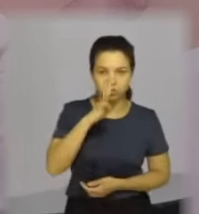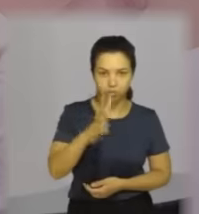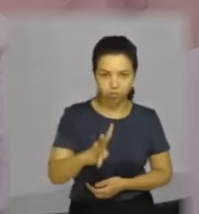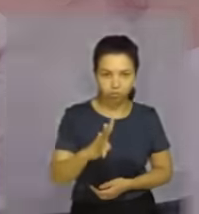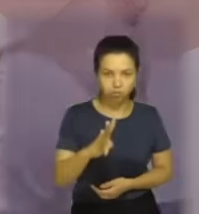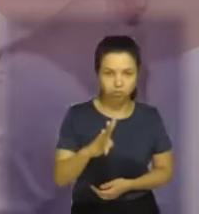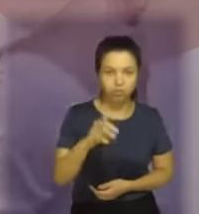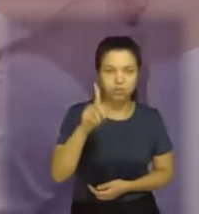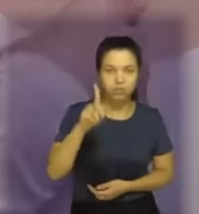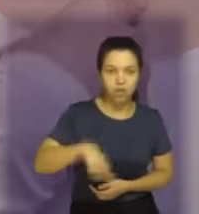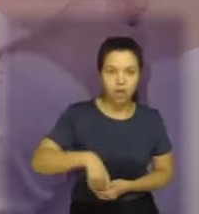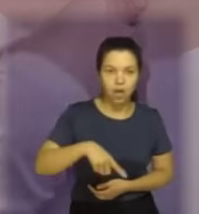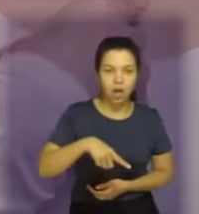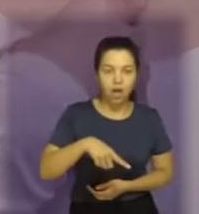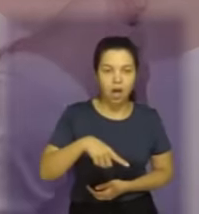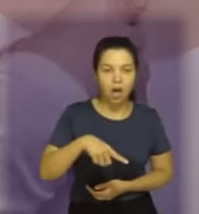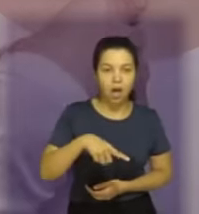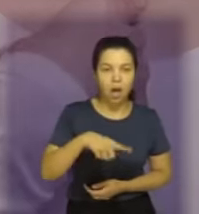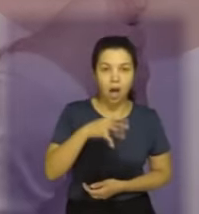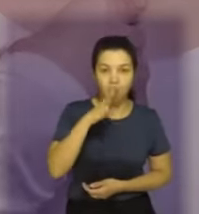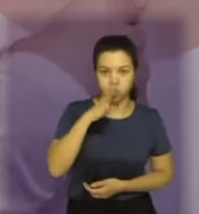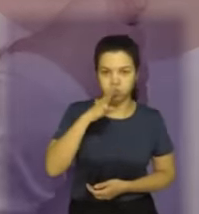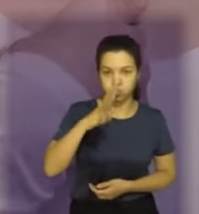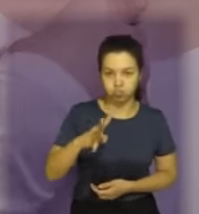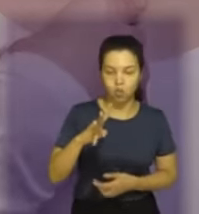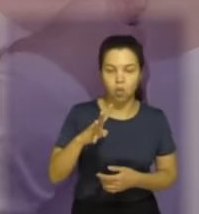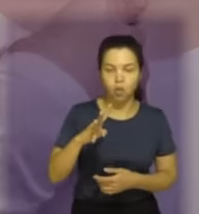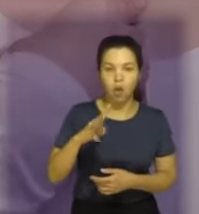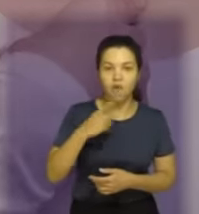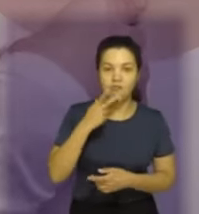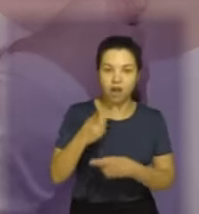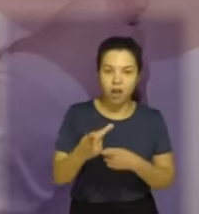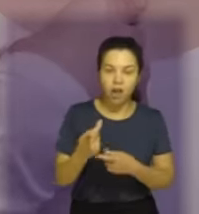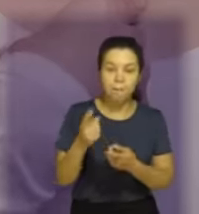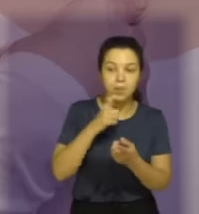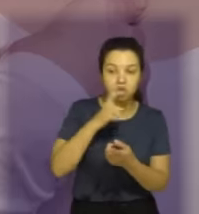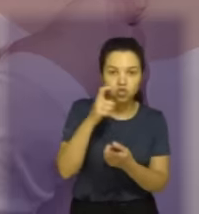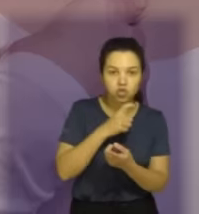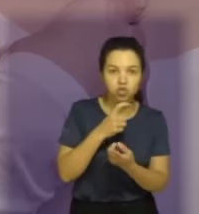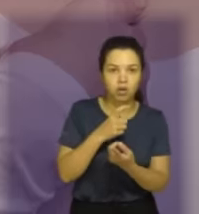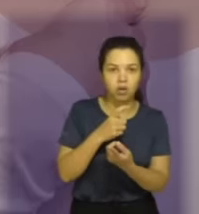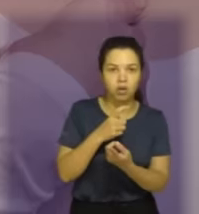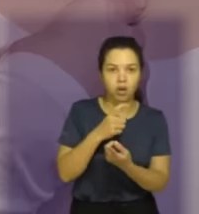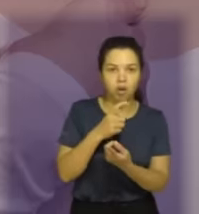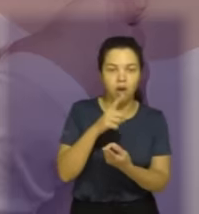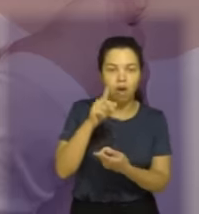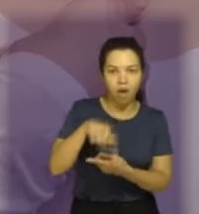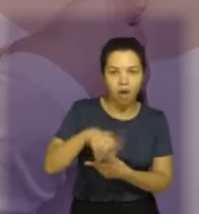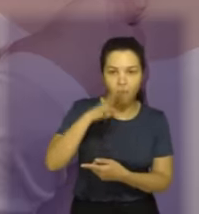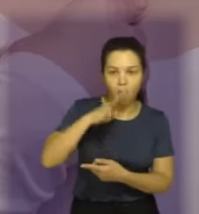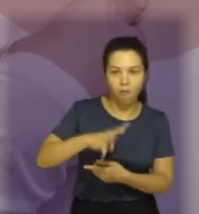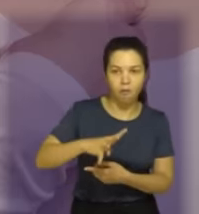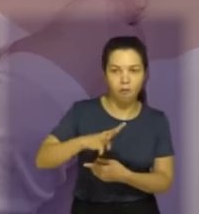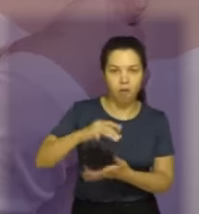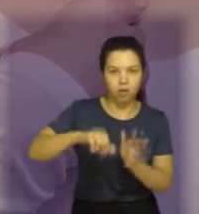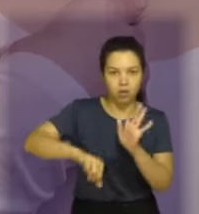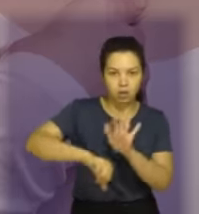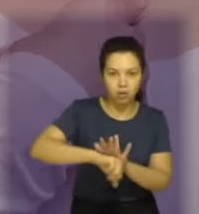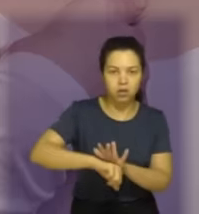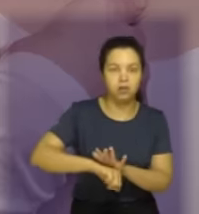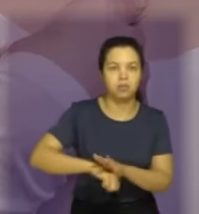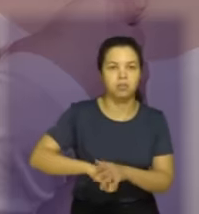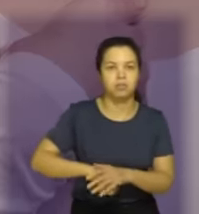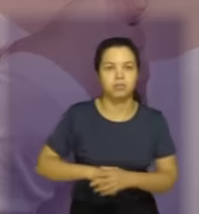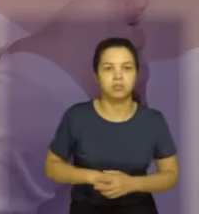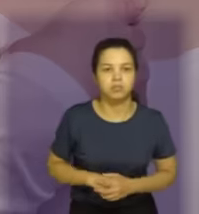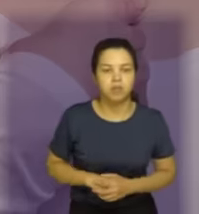à acusação falsa de alguém a respeito de um crime. Acusou você de crime? De um crime específico? Calúnia.